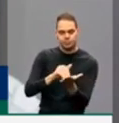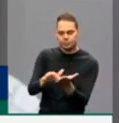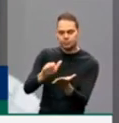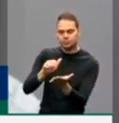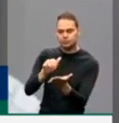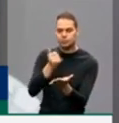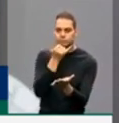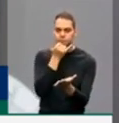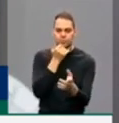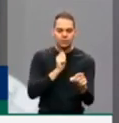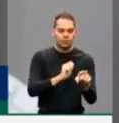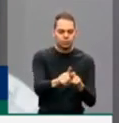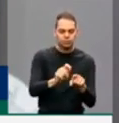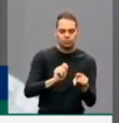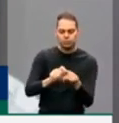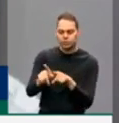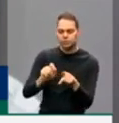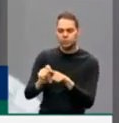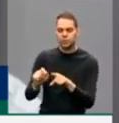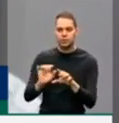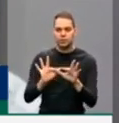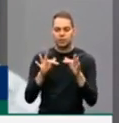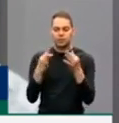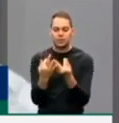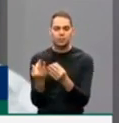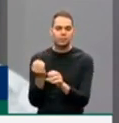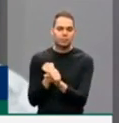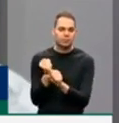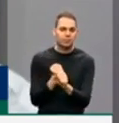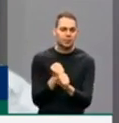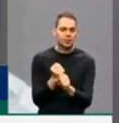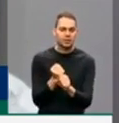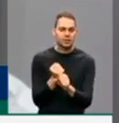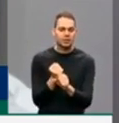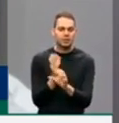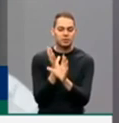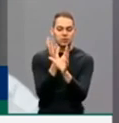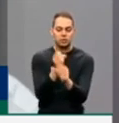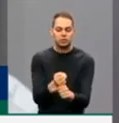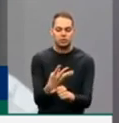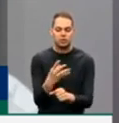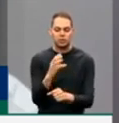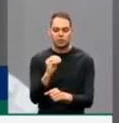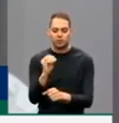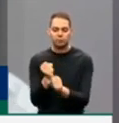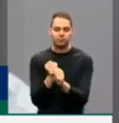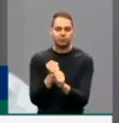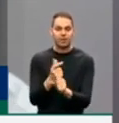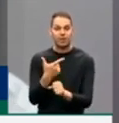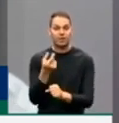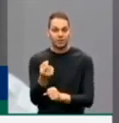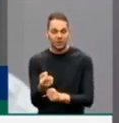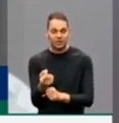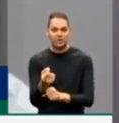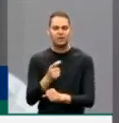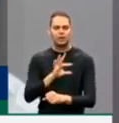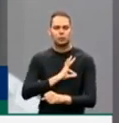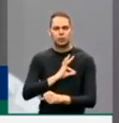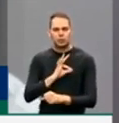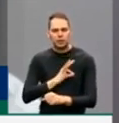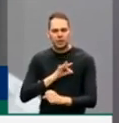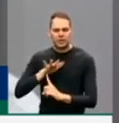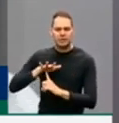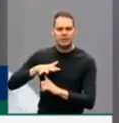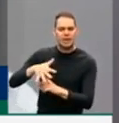400 famílias, muitas que fazem ocupação há 20 anos. Elas estão cercadas por tropas de choque,